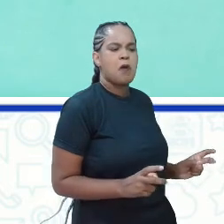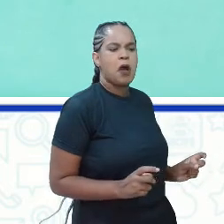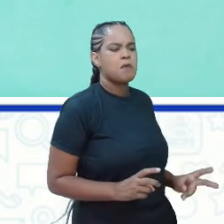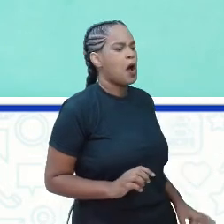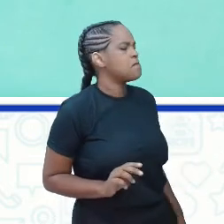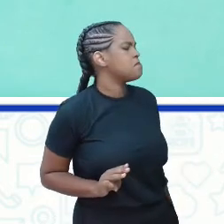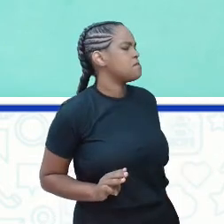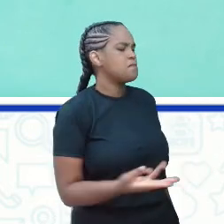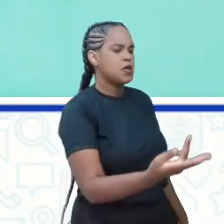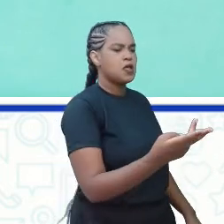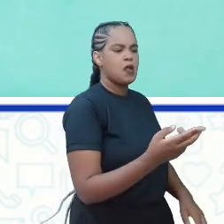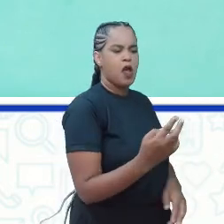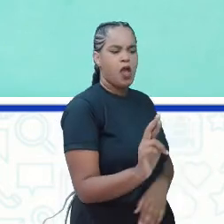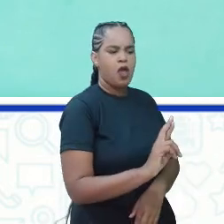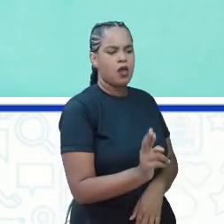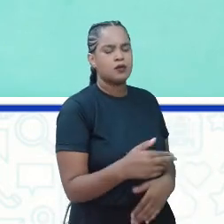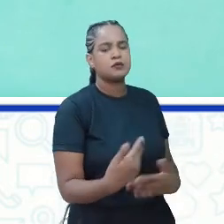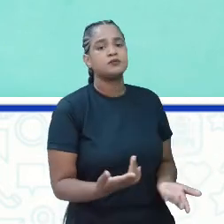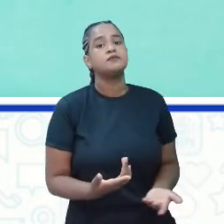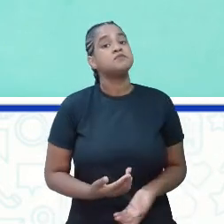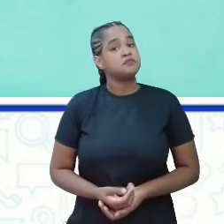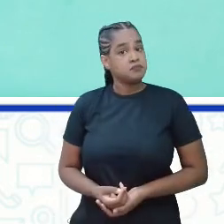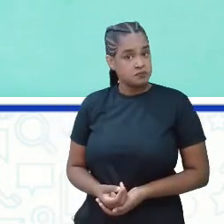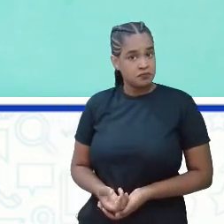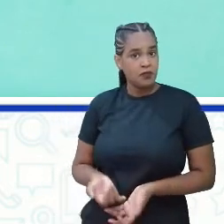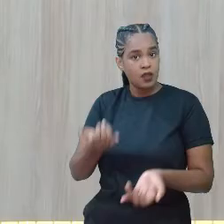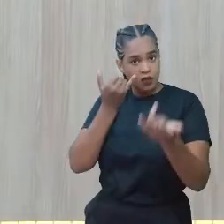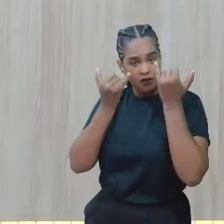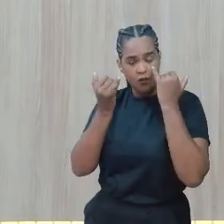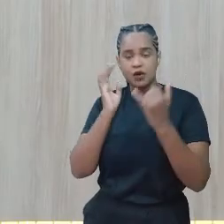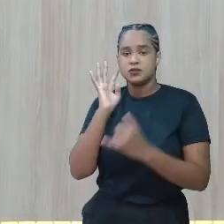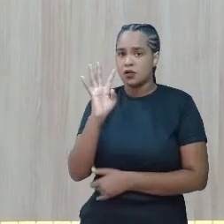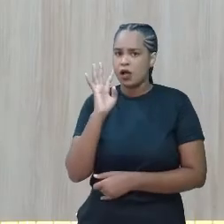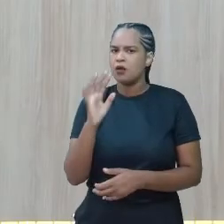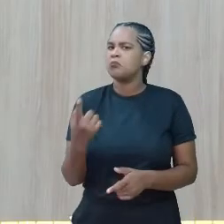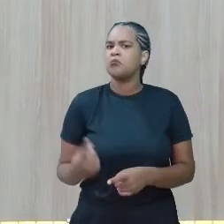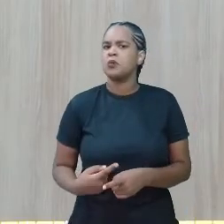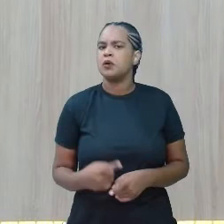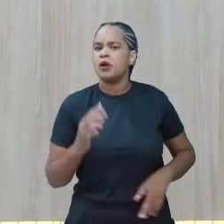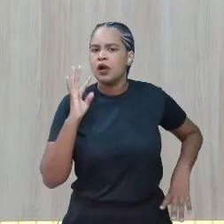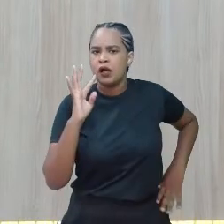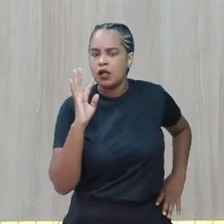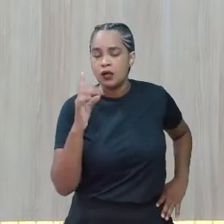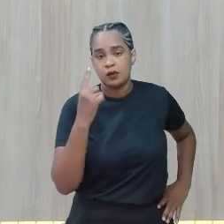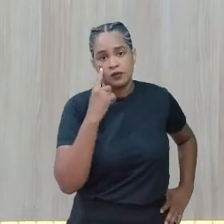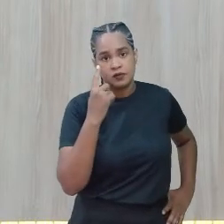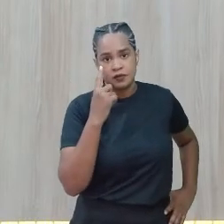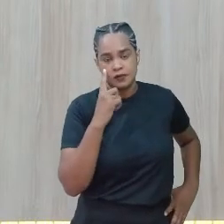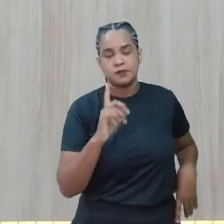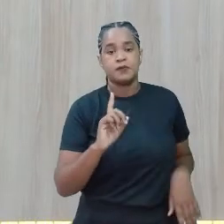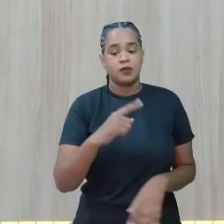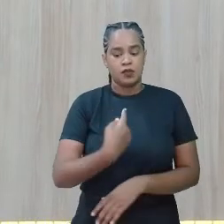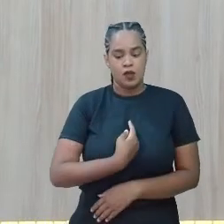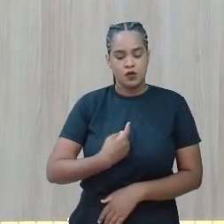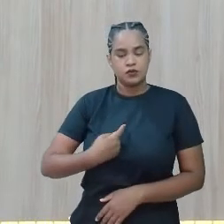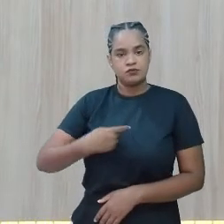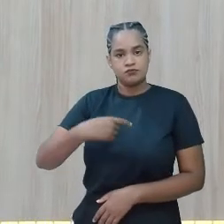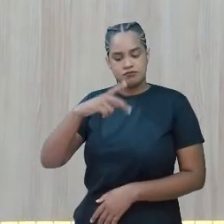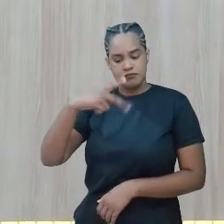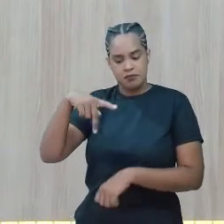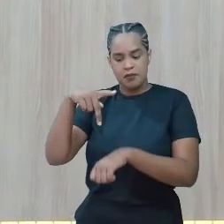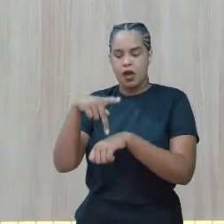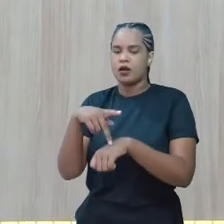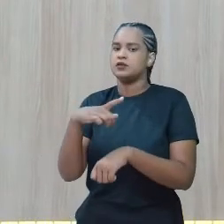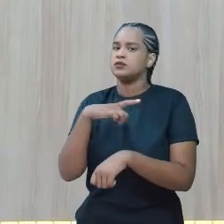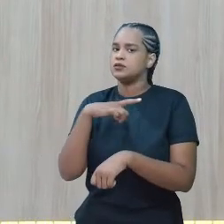que informação legal, não é? Por que essa informação é tão legal? Porque o nosso país é um